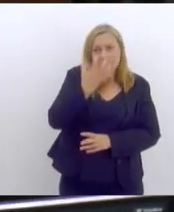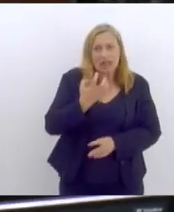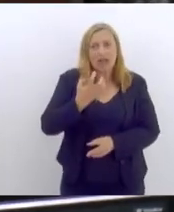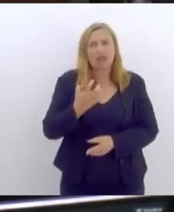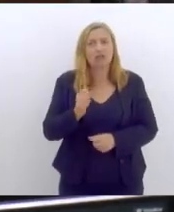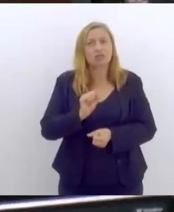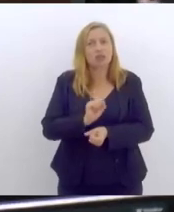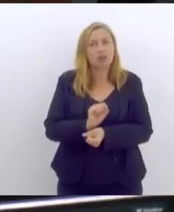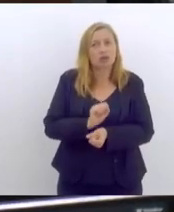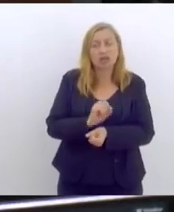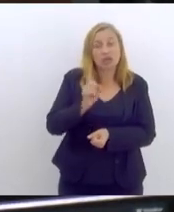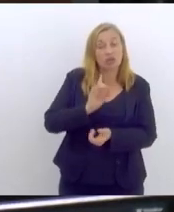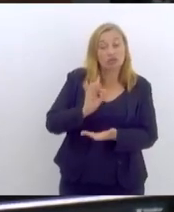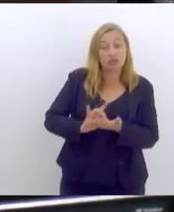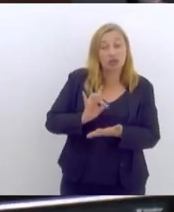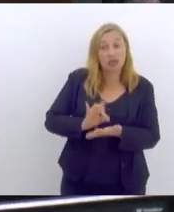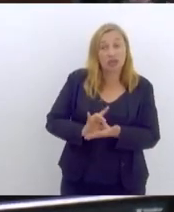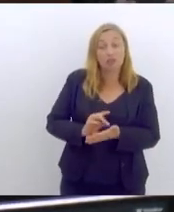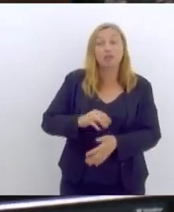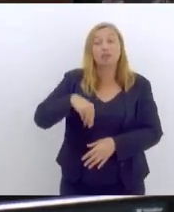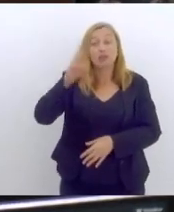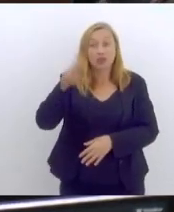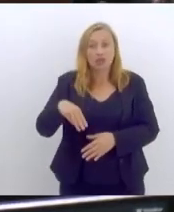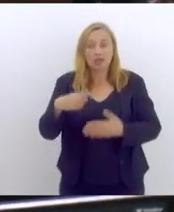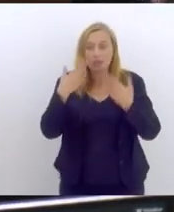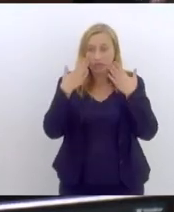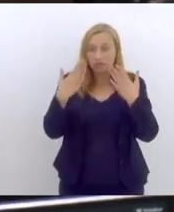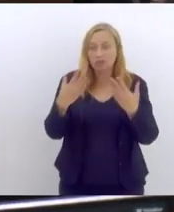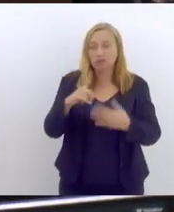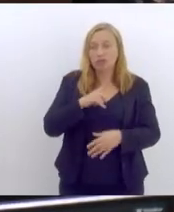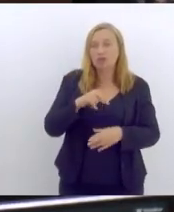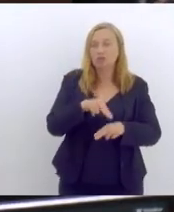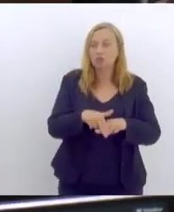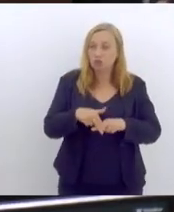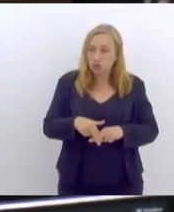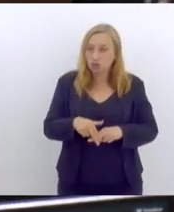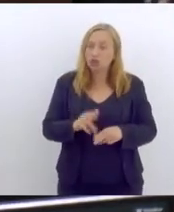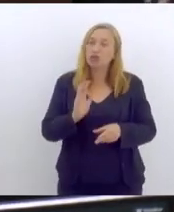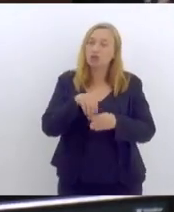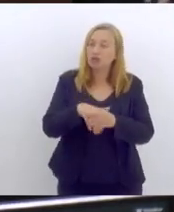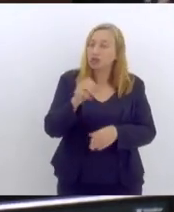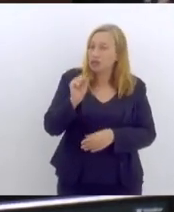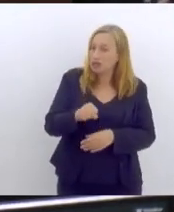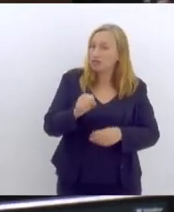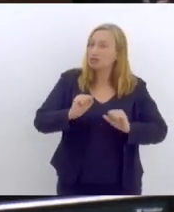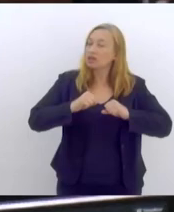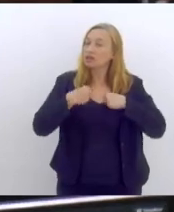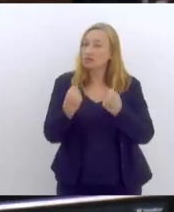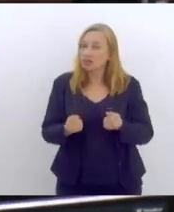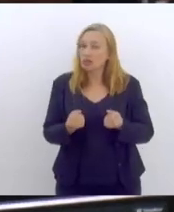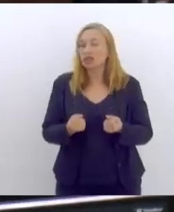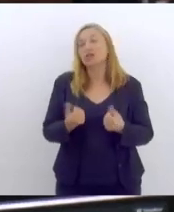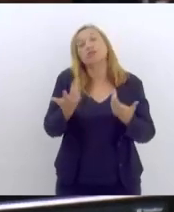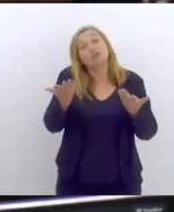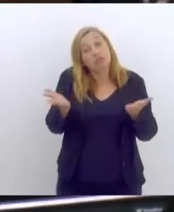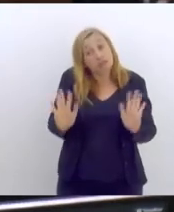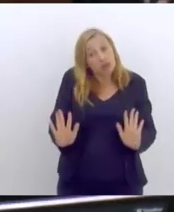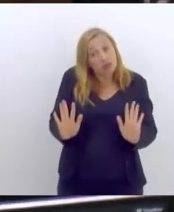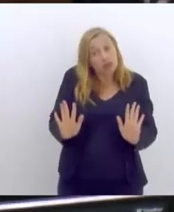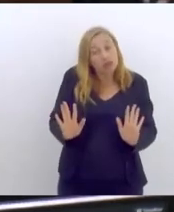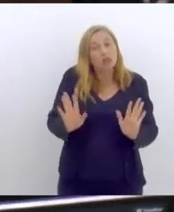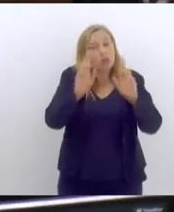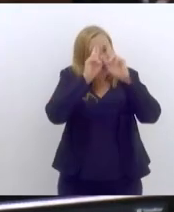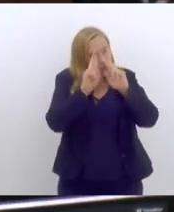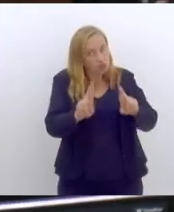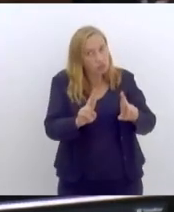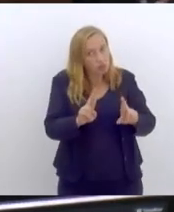evidentemente, que não seja verdade. Quem apresentou tem um motivo de votar a favor, de defender, né? Mas a gente tem que